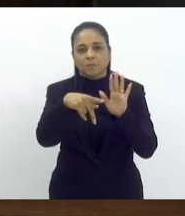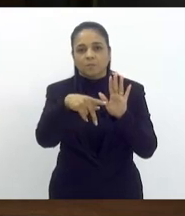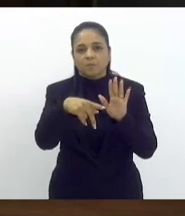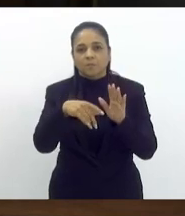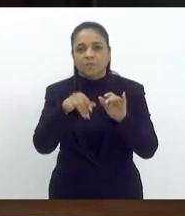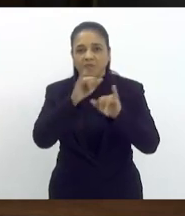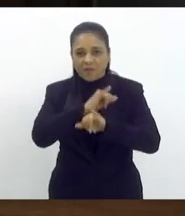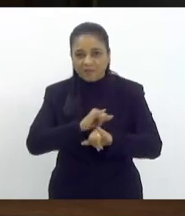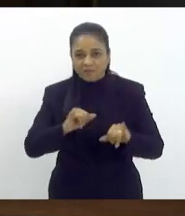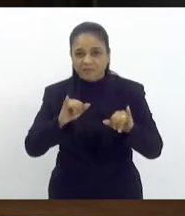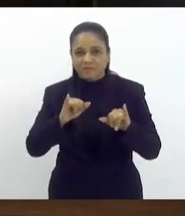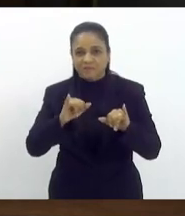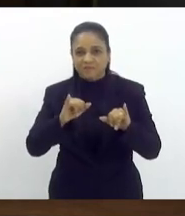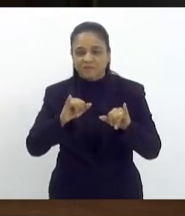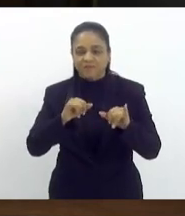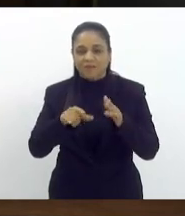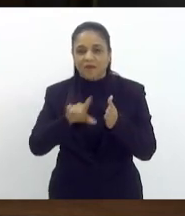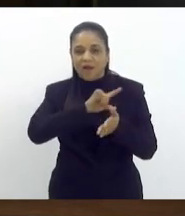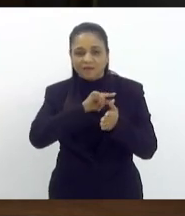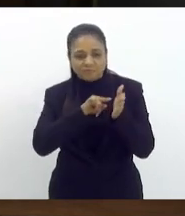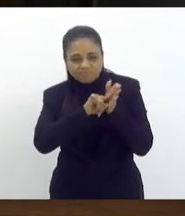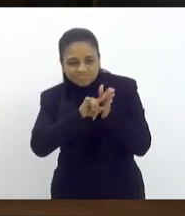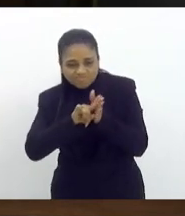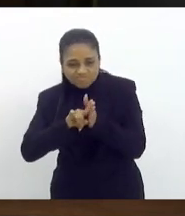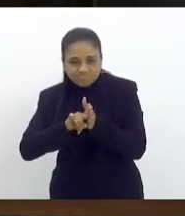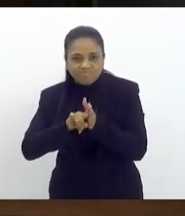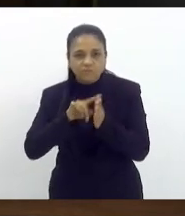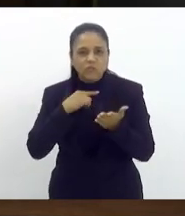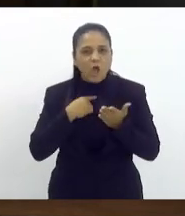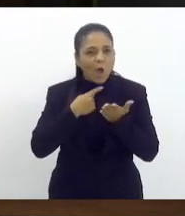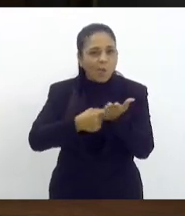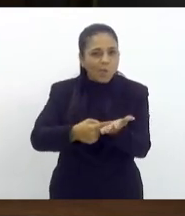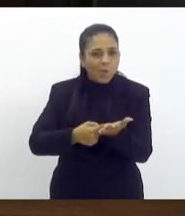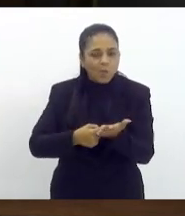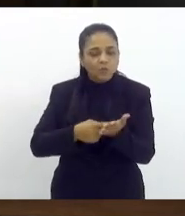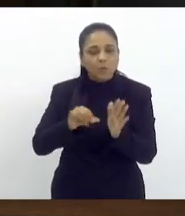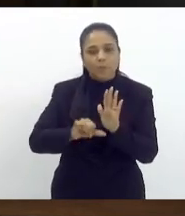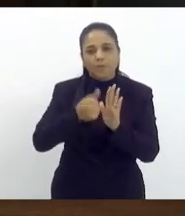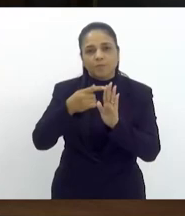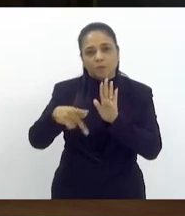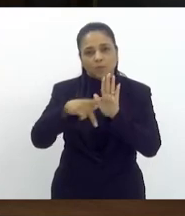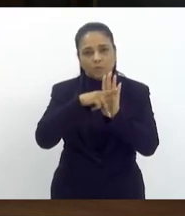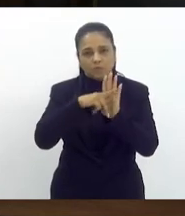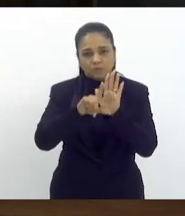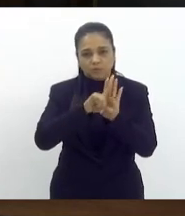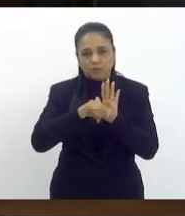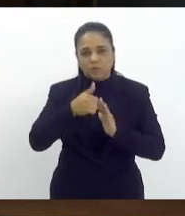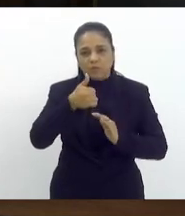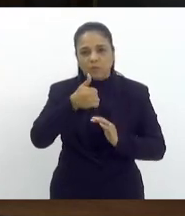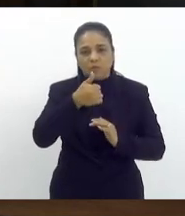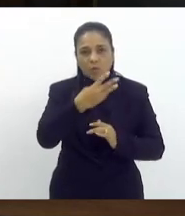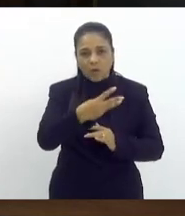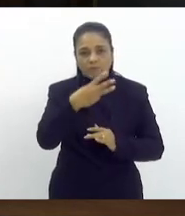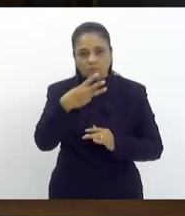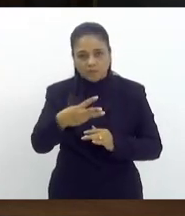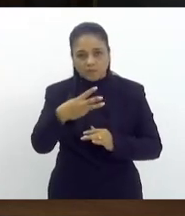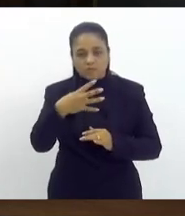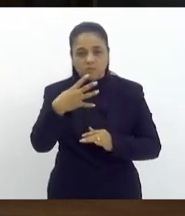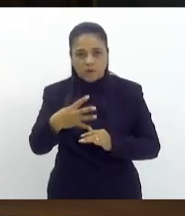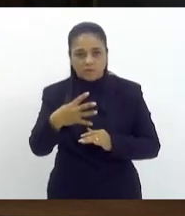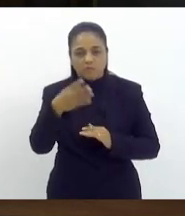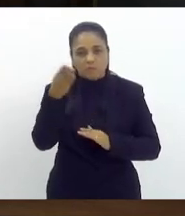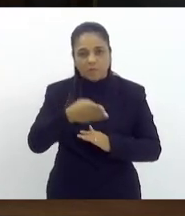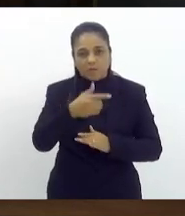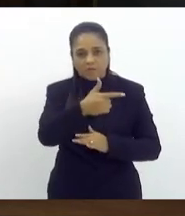só fazendo a consulta antes de anunciar se já houve acordo do primeiro projeto o 434 de